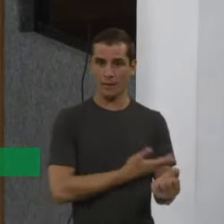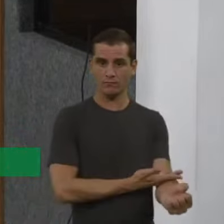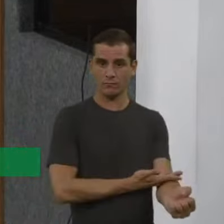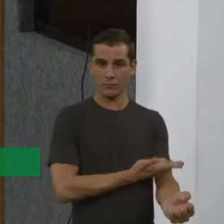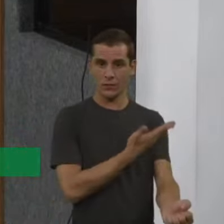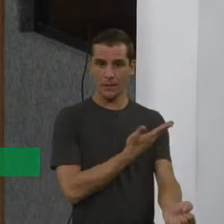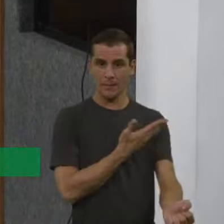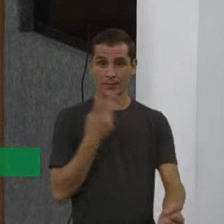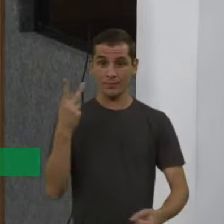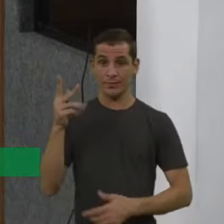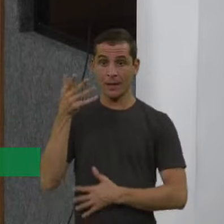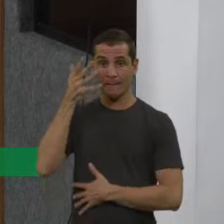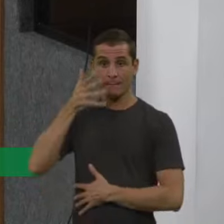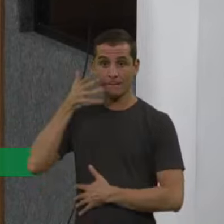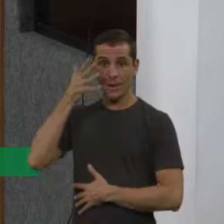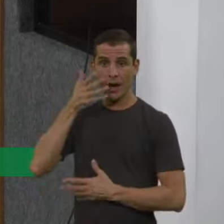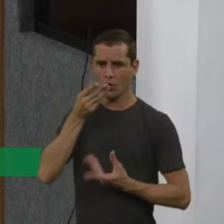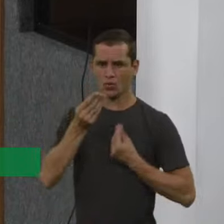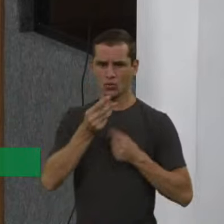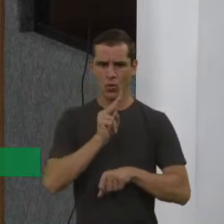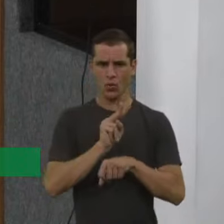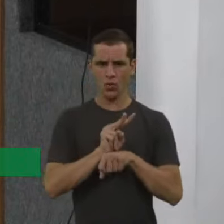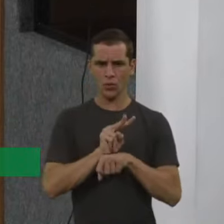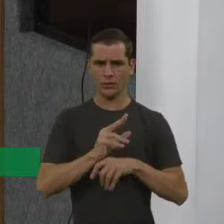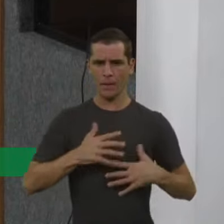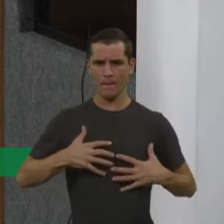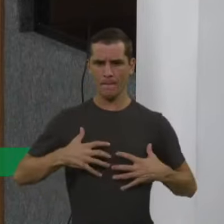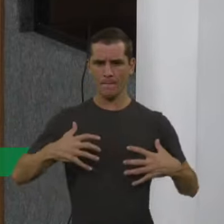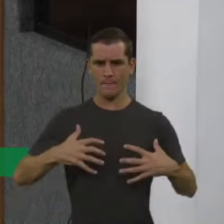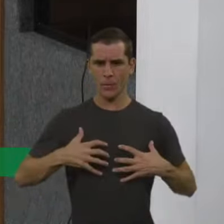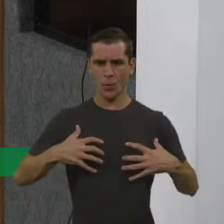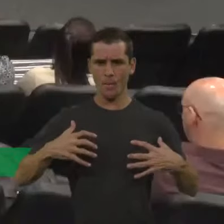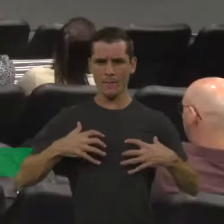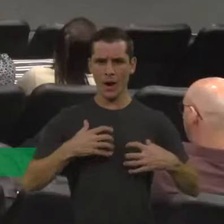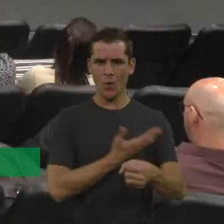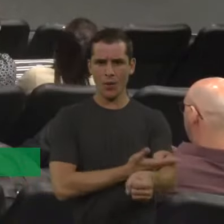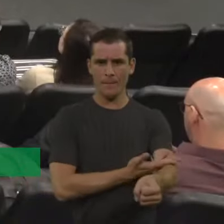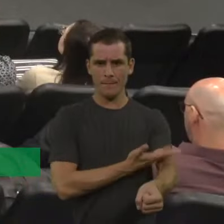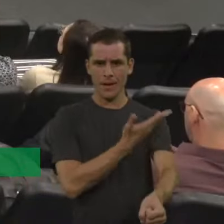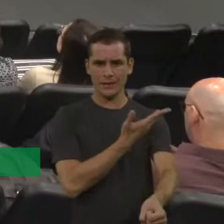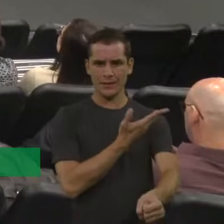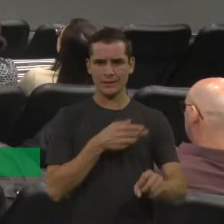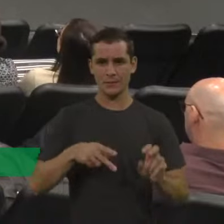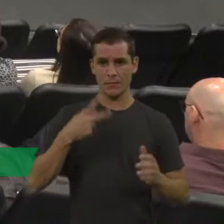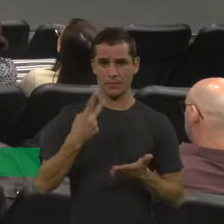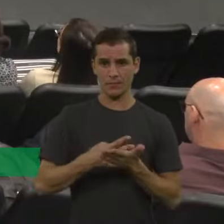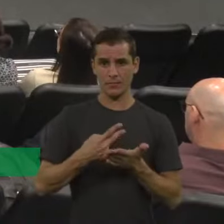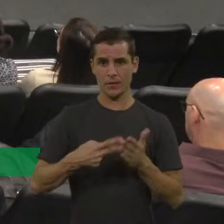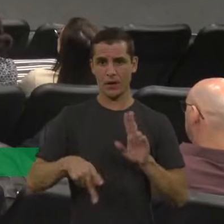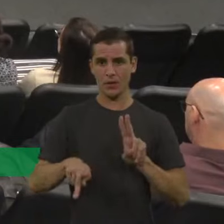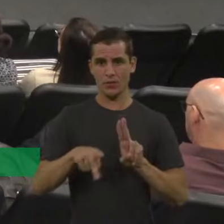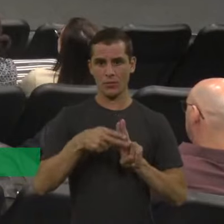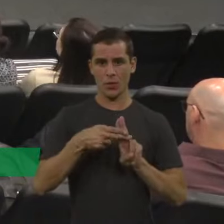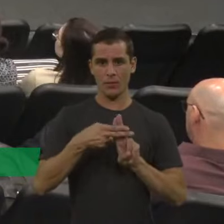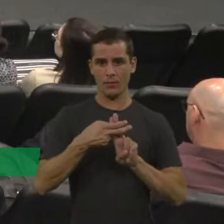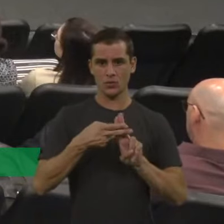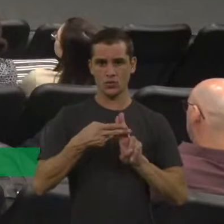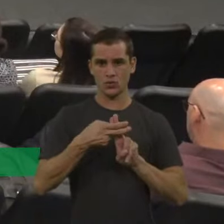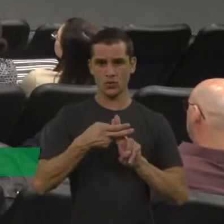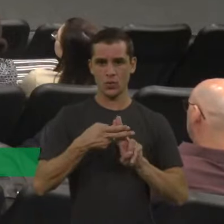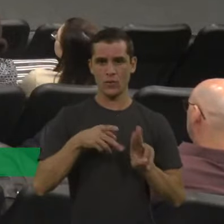Cuidado Adequado da Hipertensão Pulmonar no SUS. Les convido, então, a acompanhar no telão. A nossa palestra será ministrada via